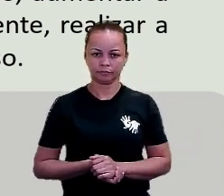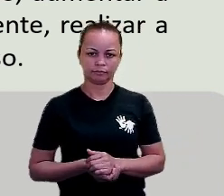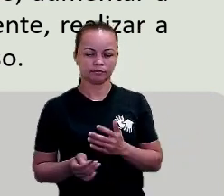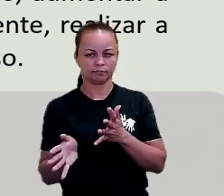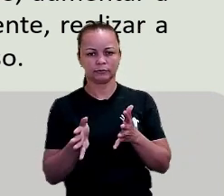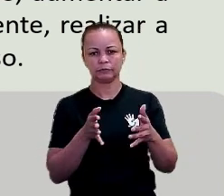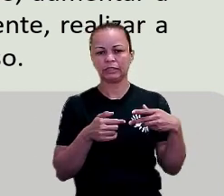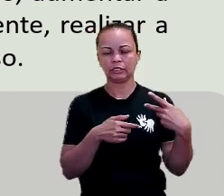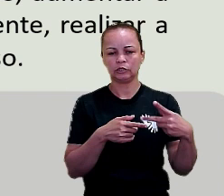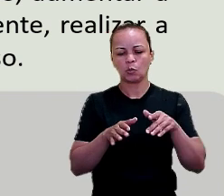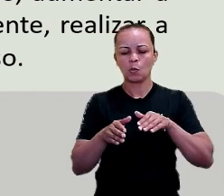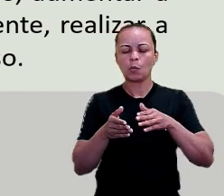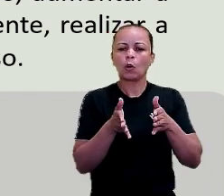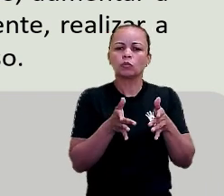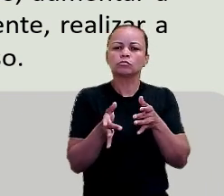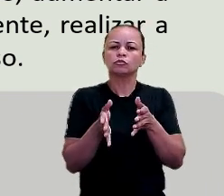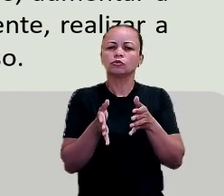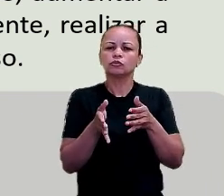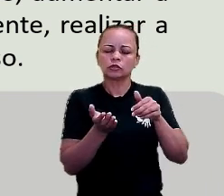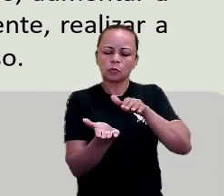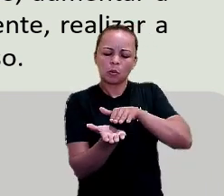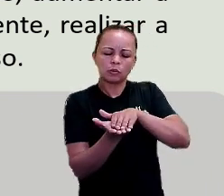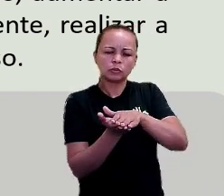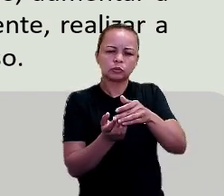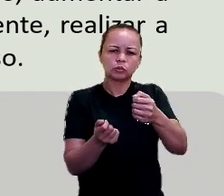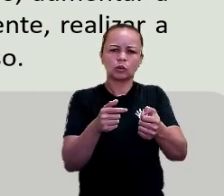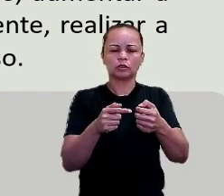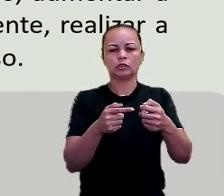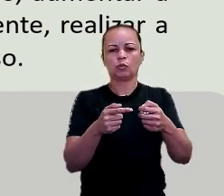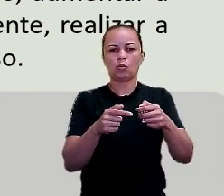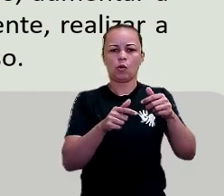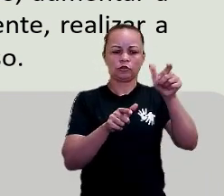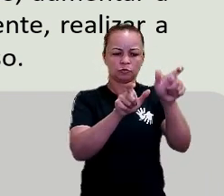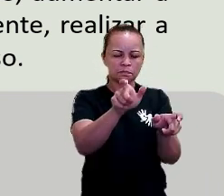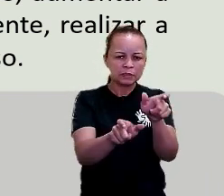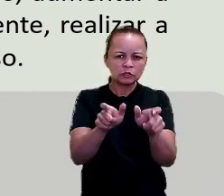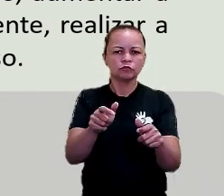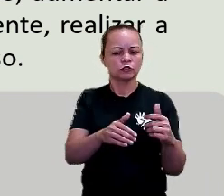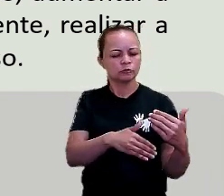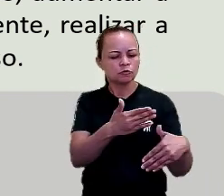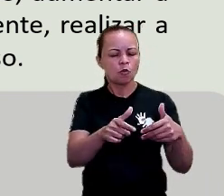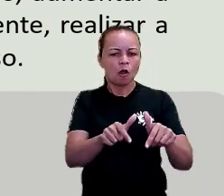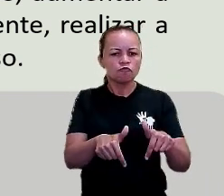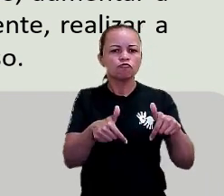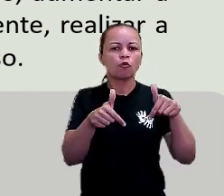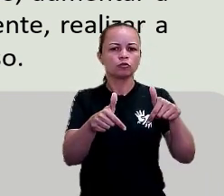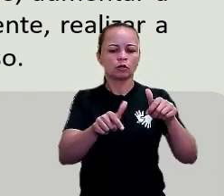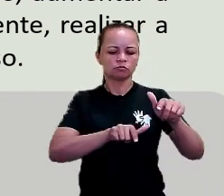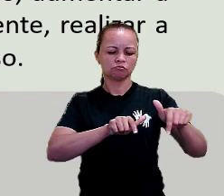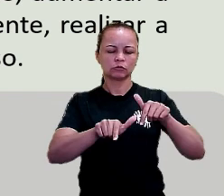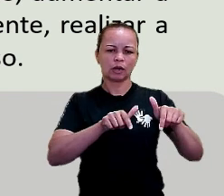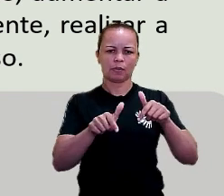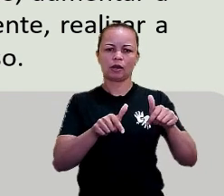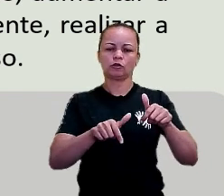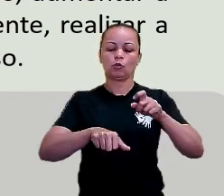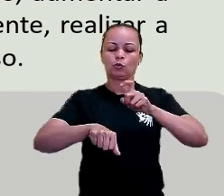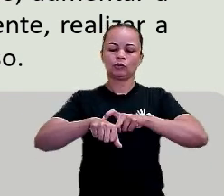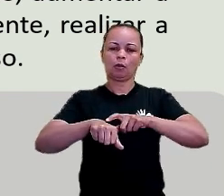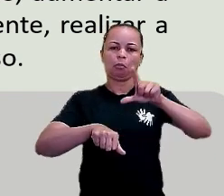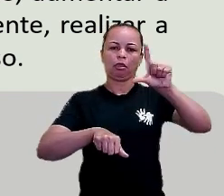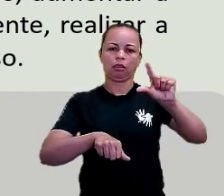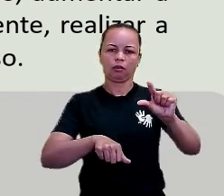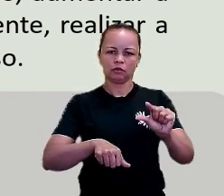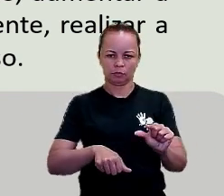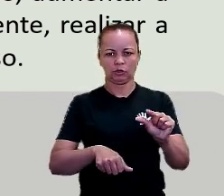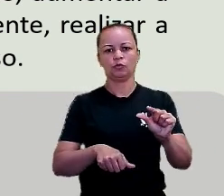produto se deslocava na esteira, né, o trabalhador desenvolvia uma função. Com isso, visava diminuir o tempo gasto no